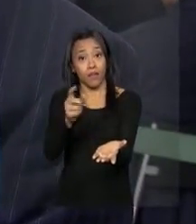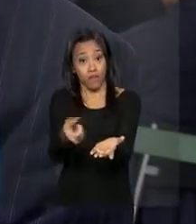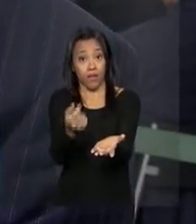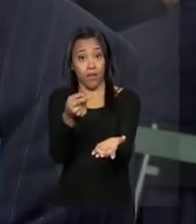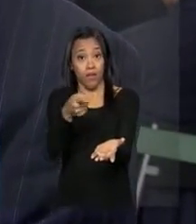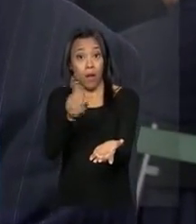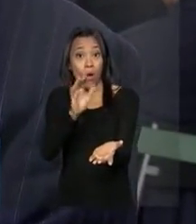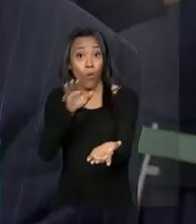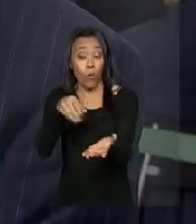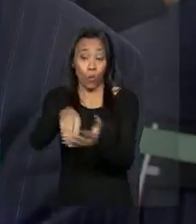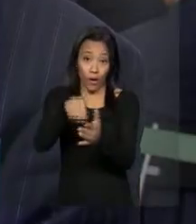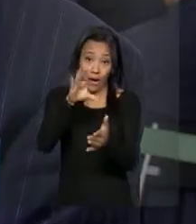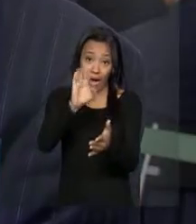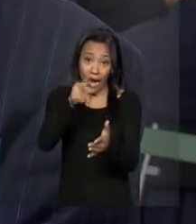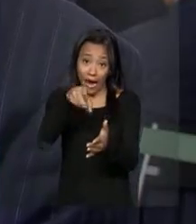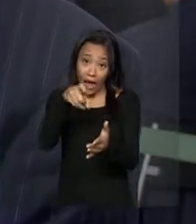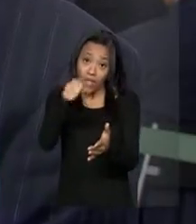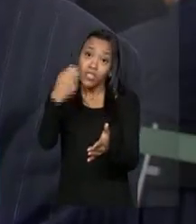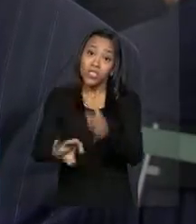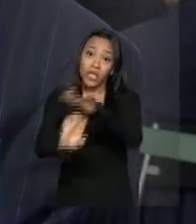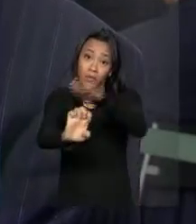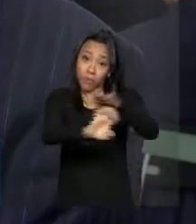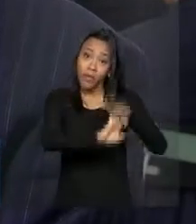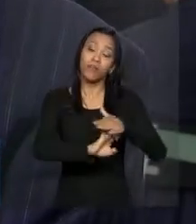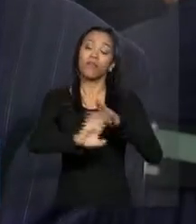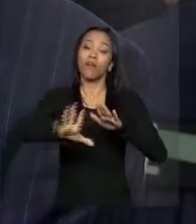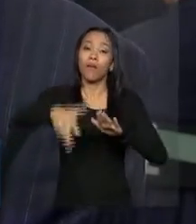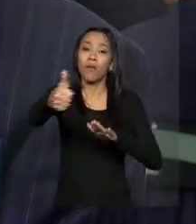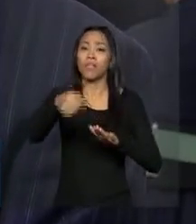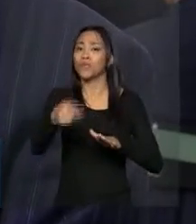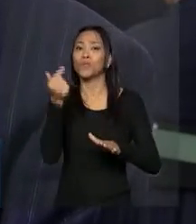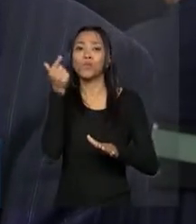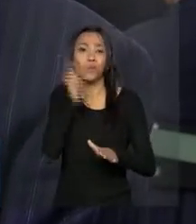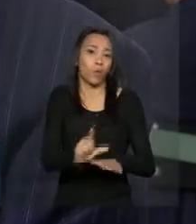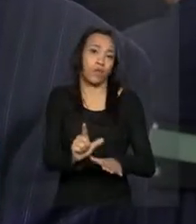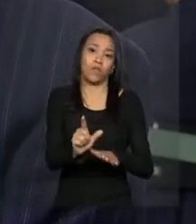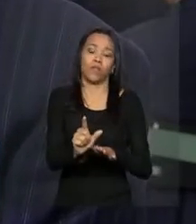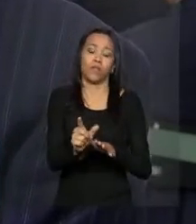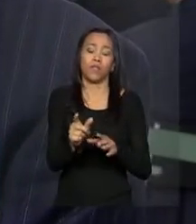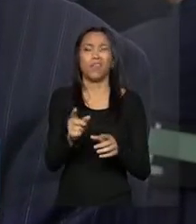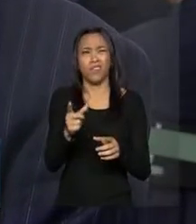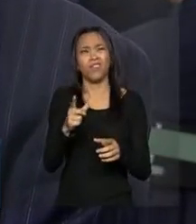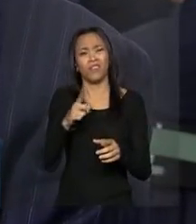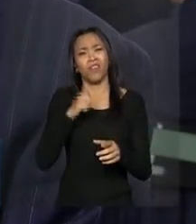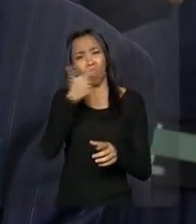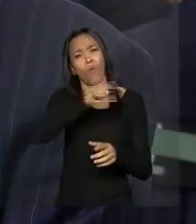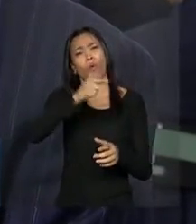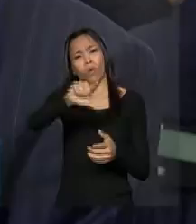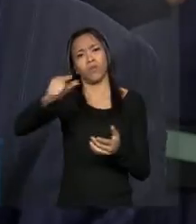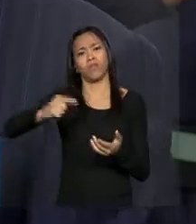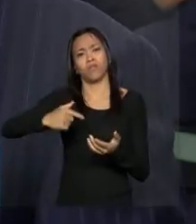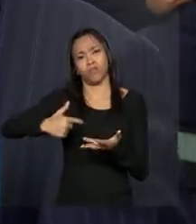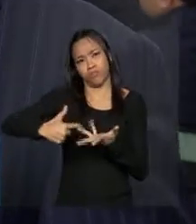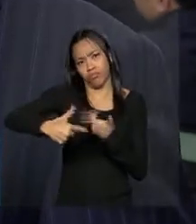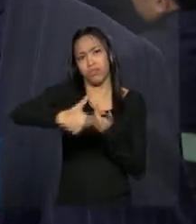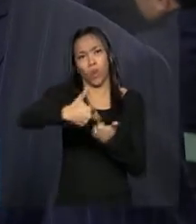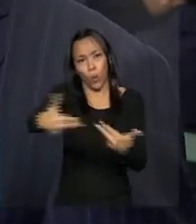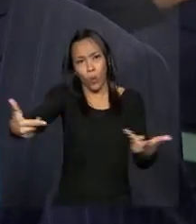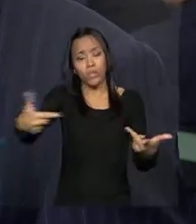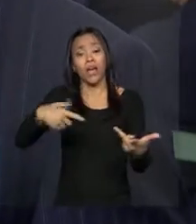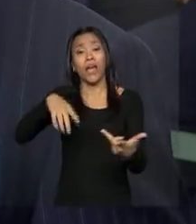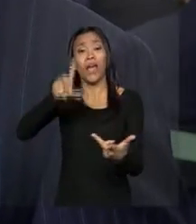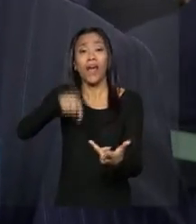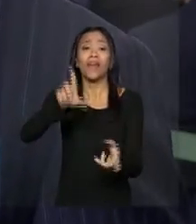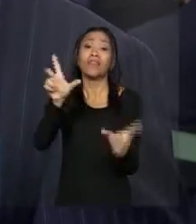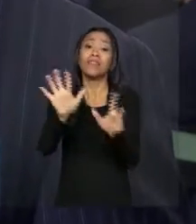Isso não vem ocorrendo. E tem outras, né? Tem muitas outras coisas que podem ser feitas. Quer dizer, se você simplificar